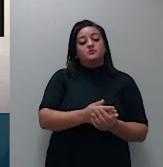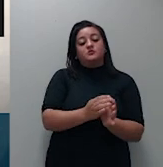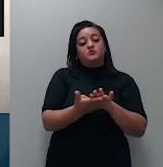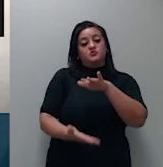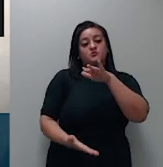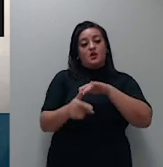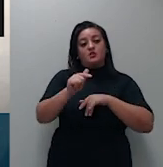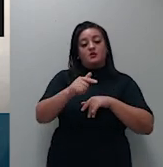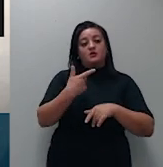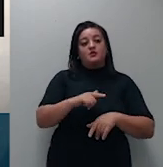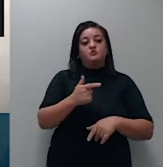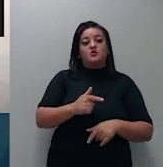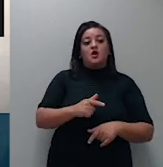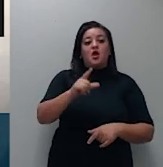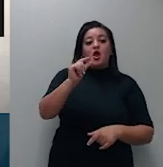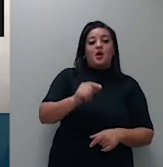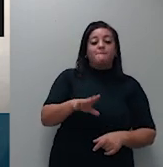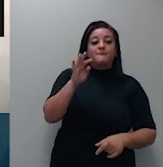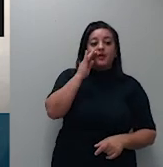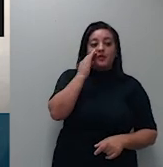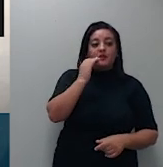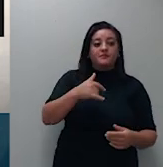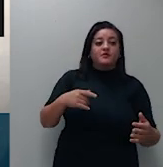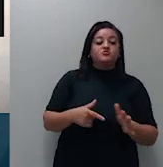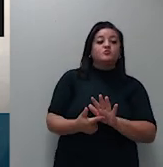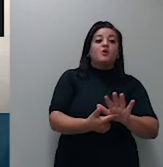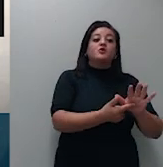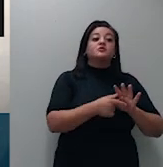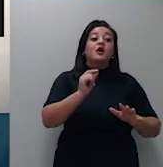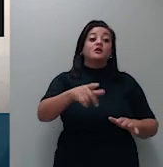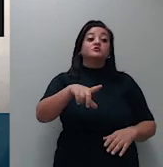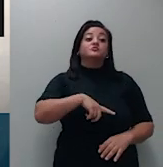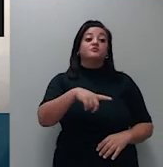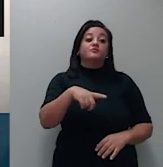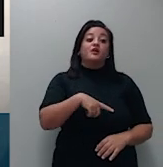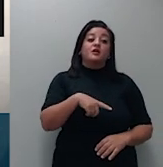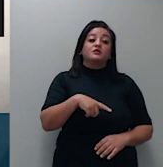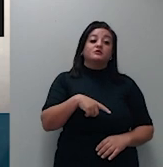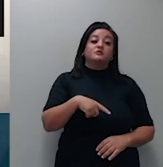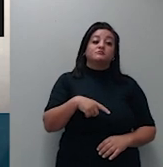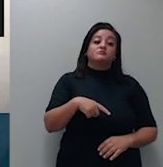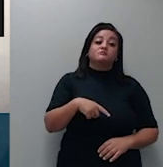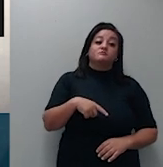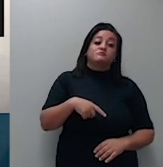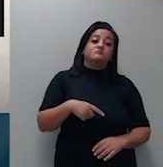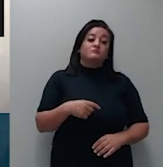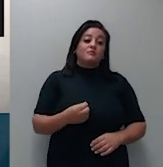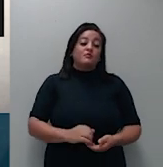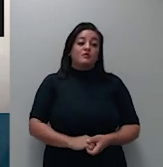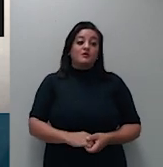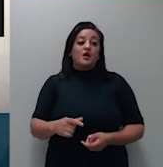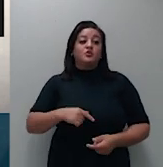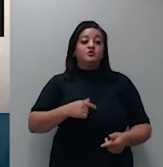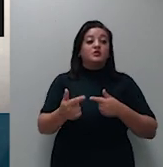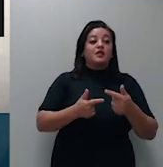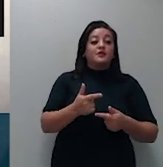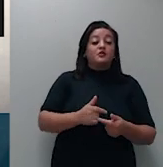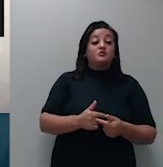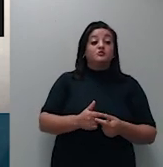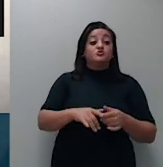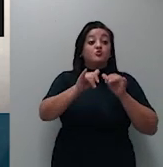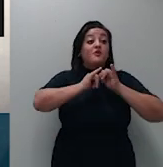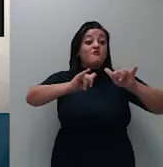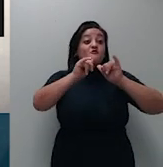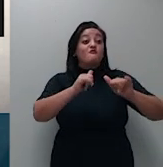não houve menor tentativa de demonstrar que estivesse estivéssemos passando de um alerta a comunidade